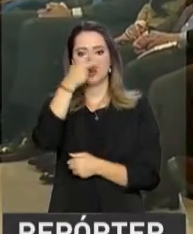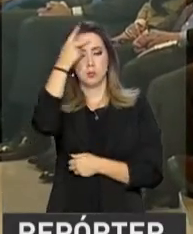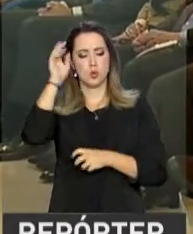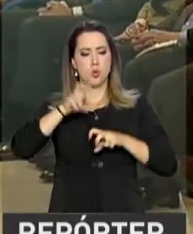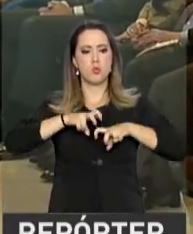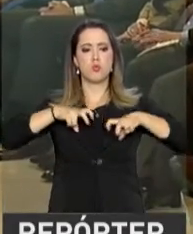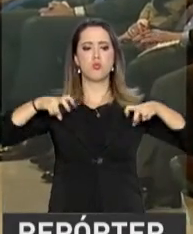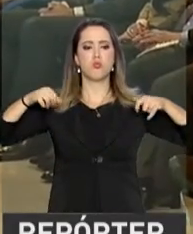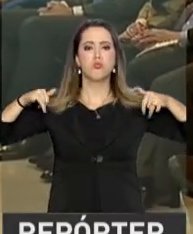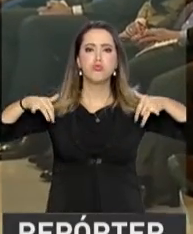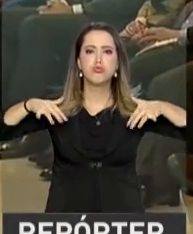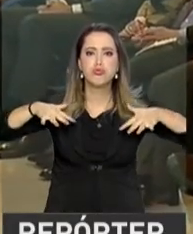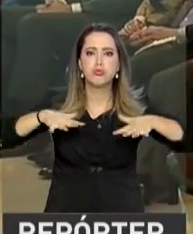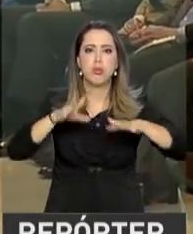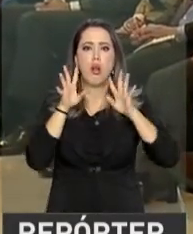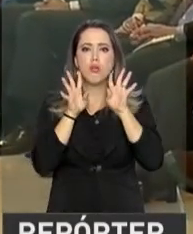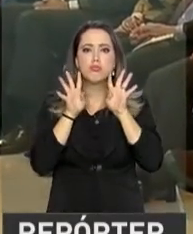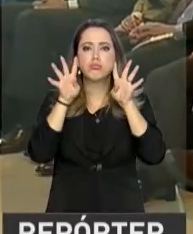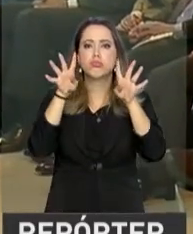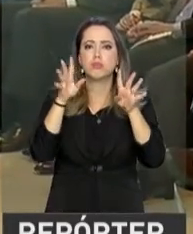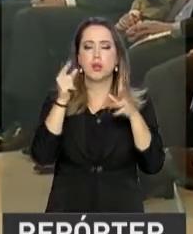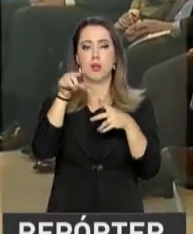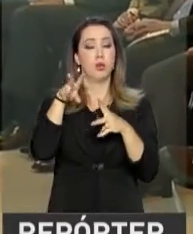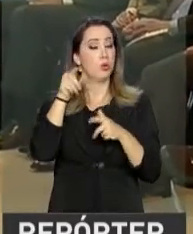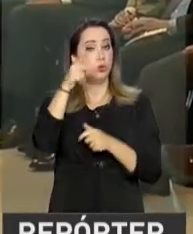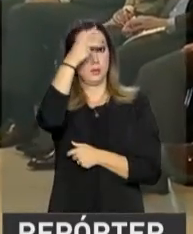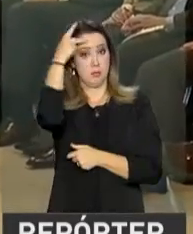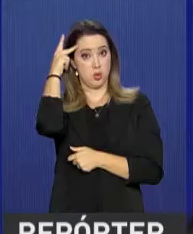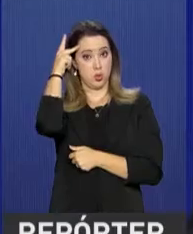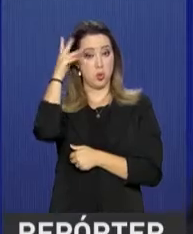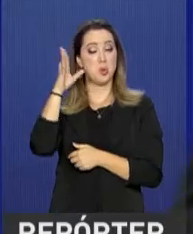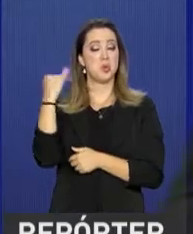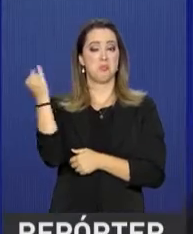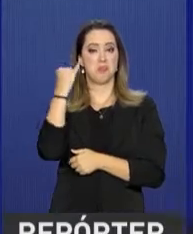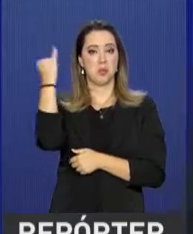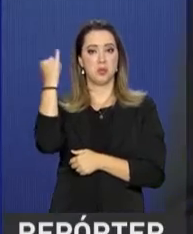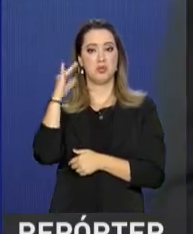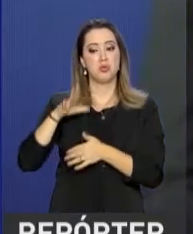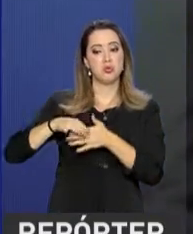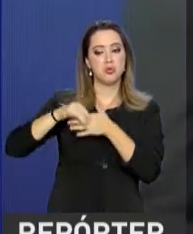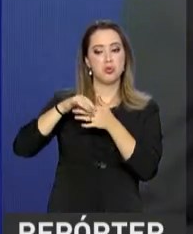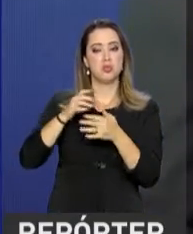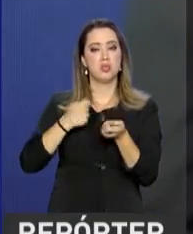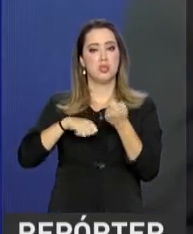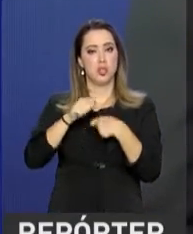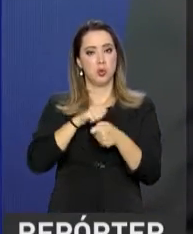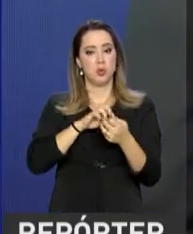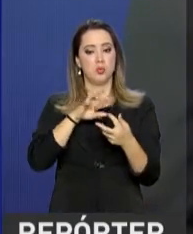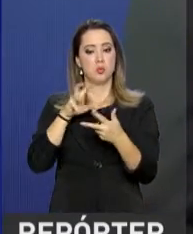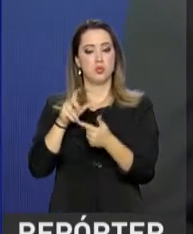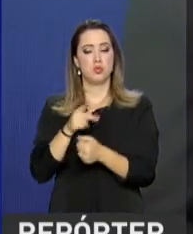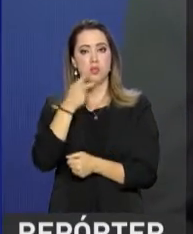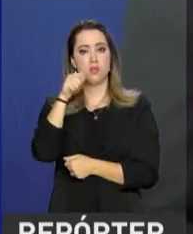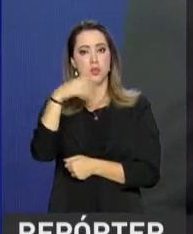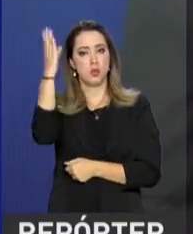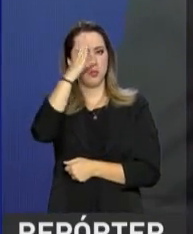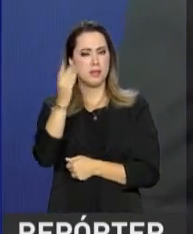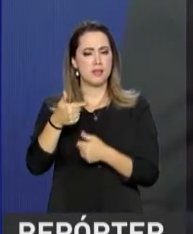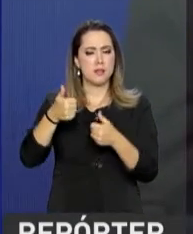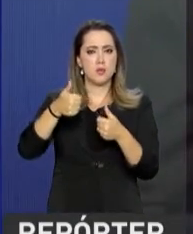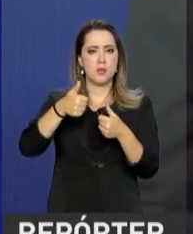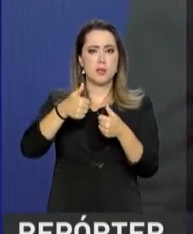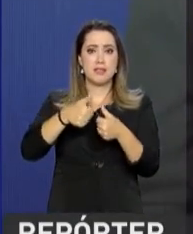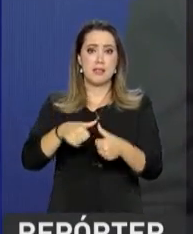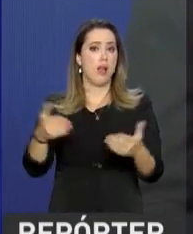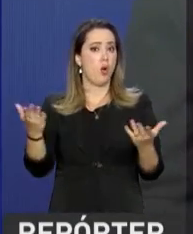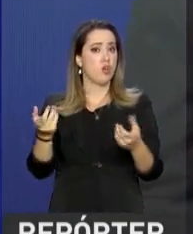centenas de grandes empresários e investidores internacionais presidente michel temer disse que o brasil está de volta retomou